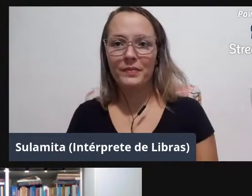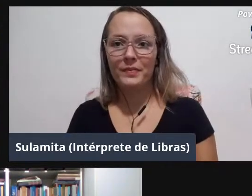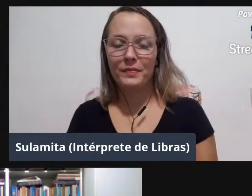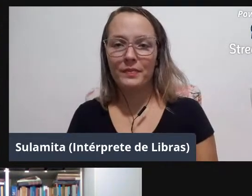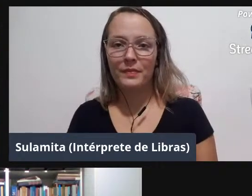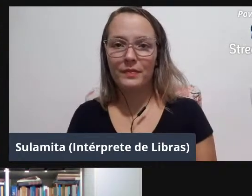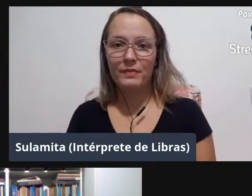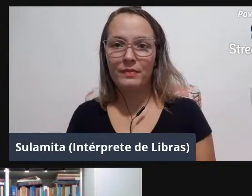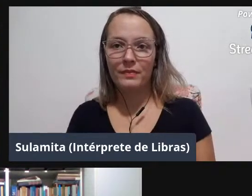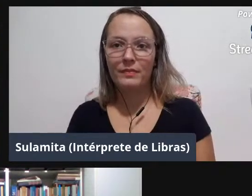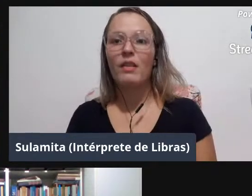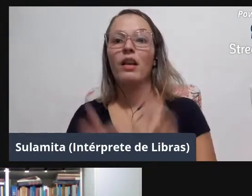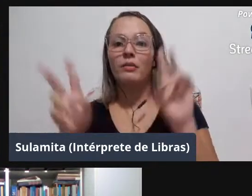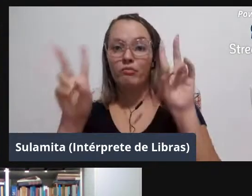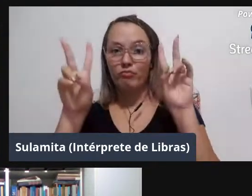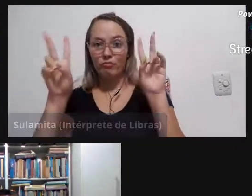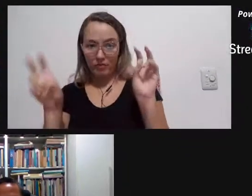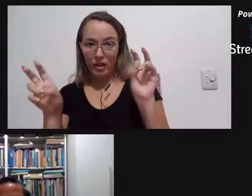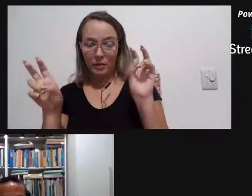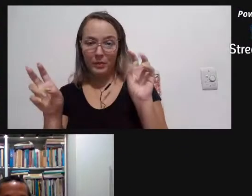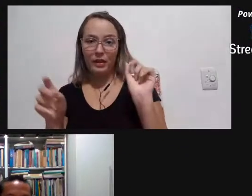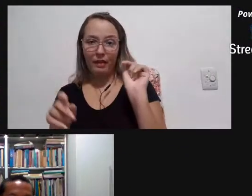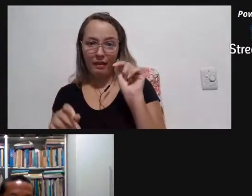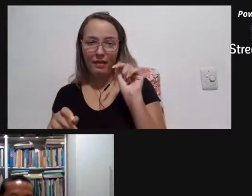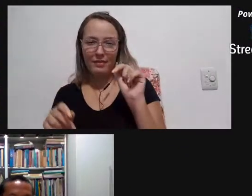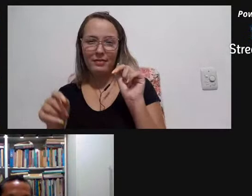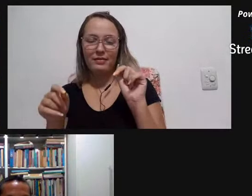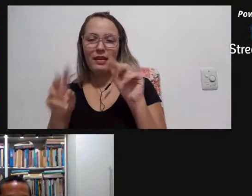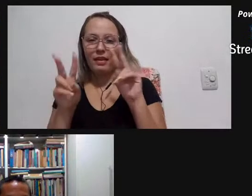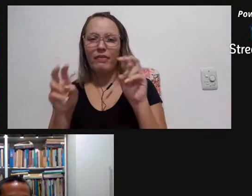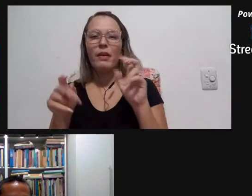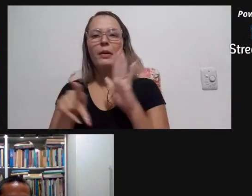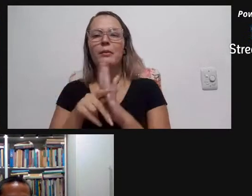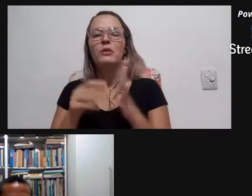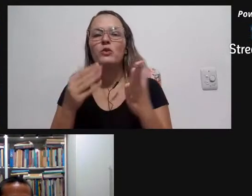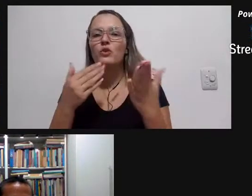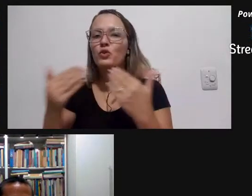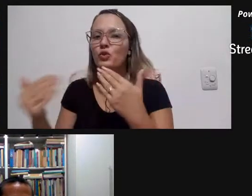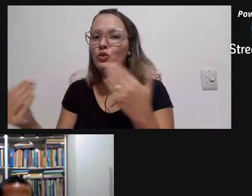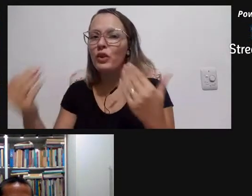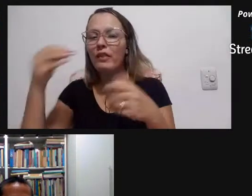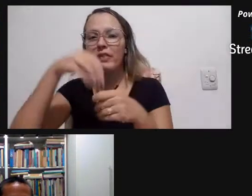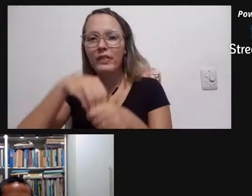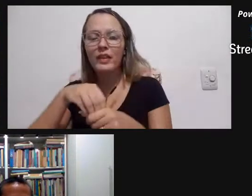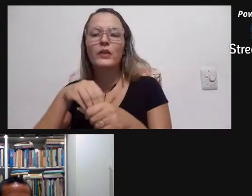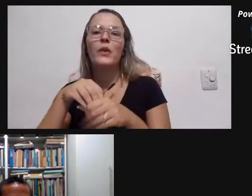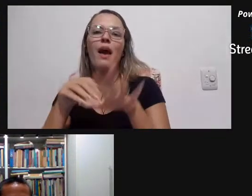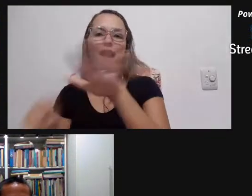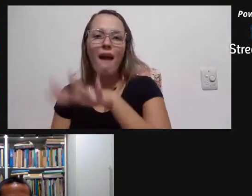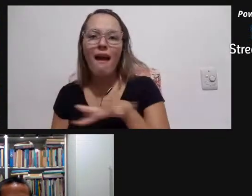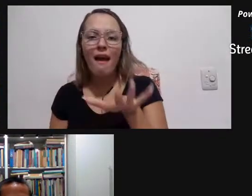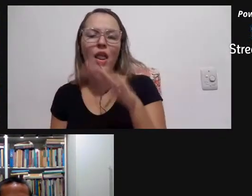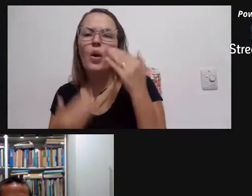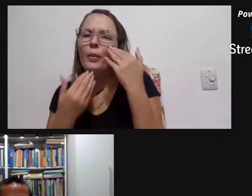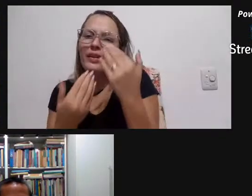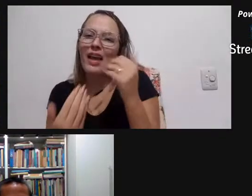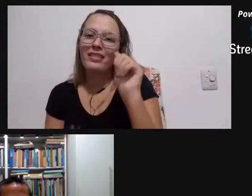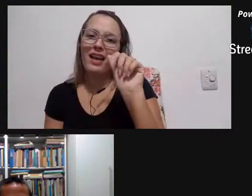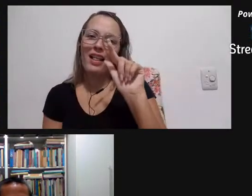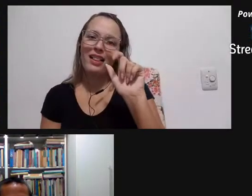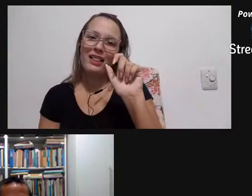sobre essa questão, né, como o diálogo com todas as áreas. Obrigada, Alessandra.